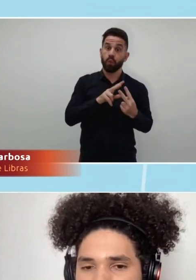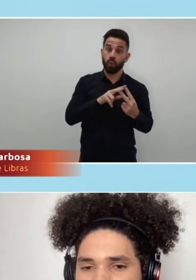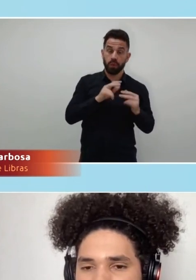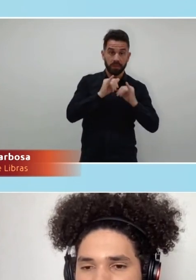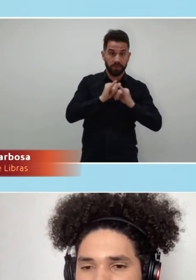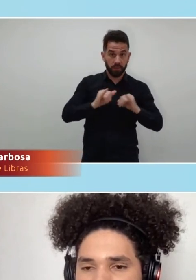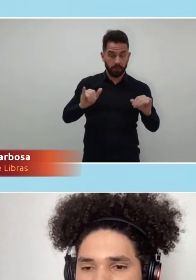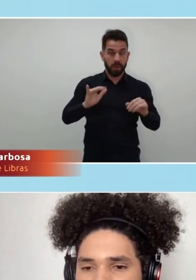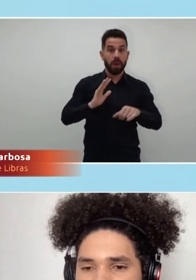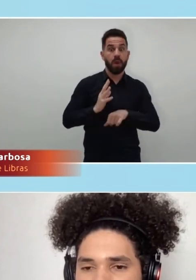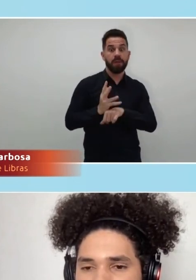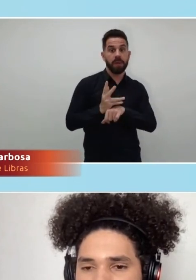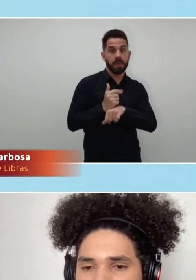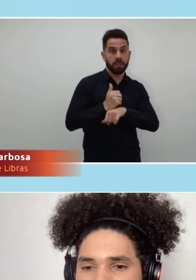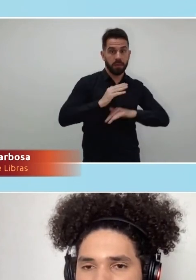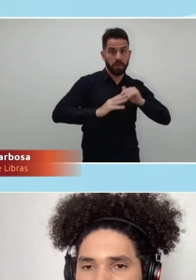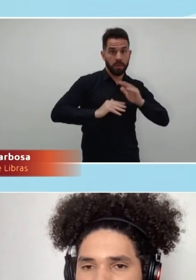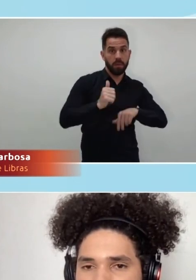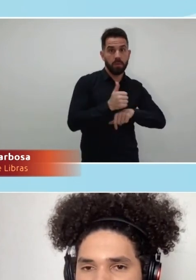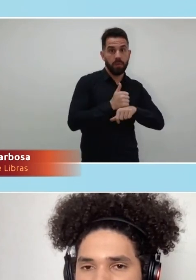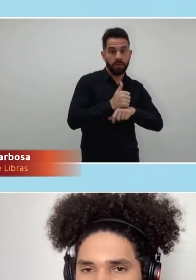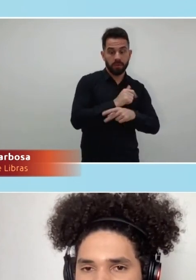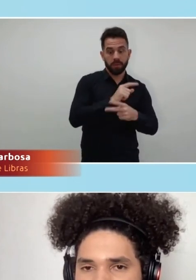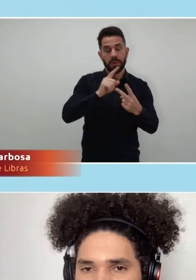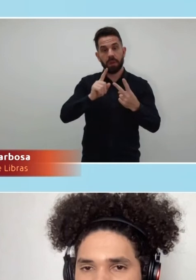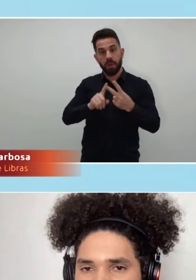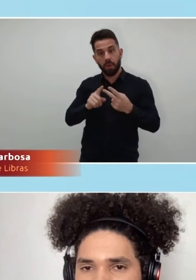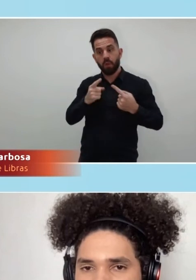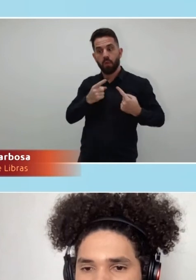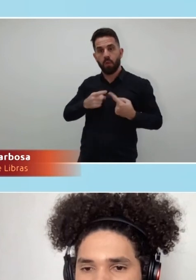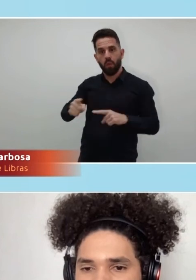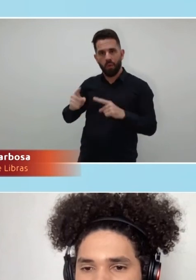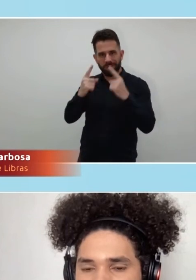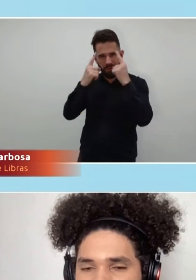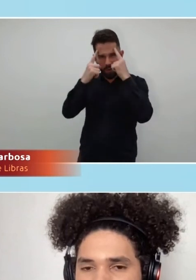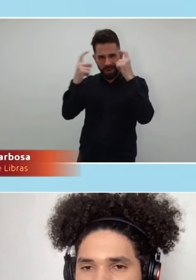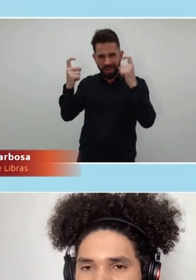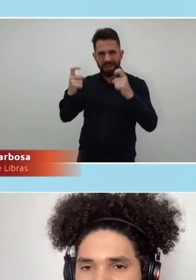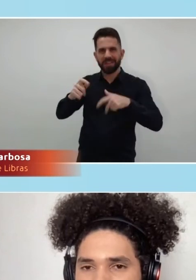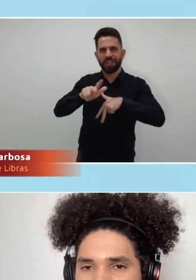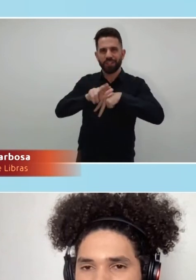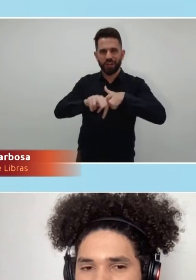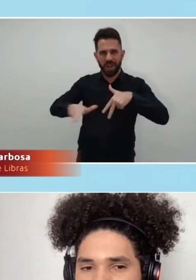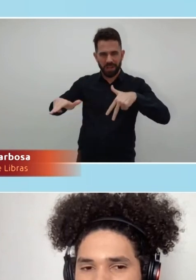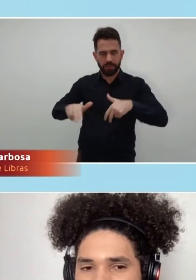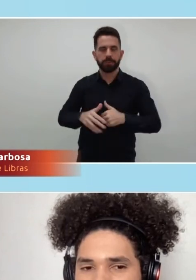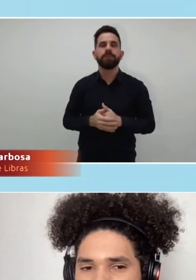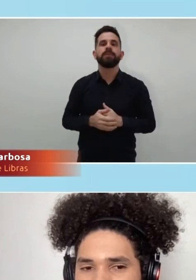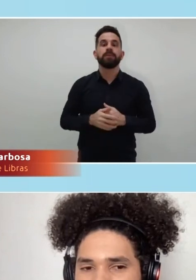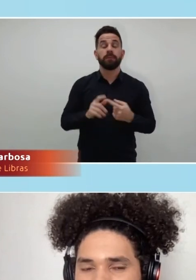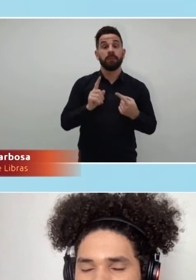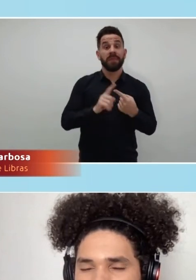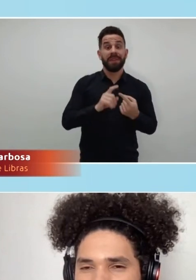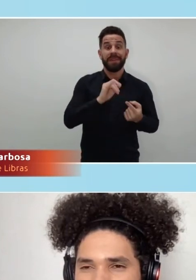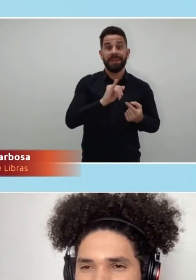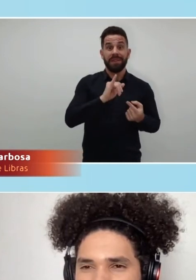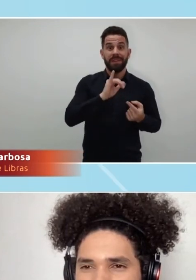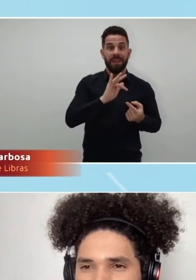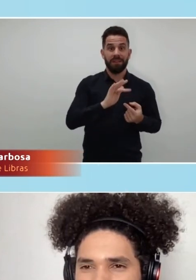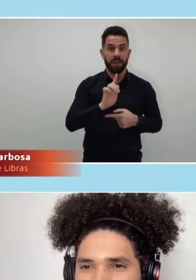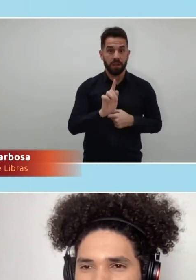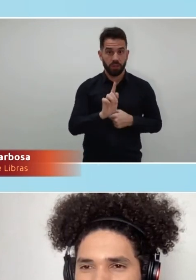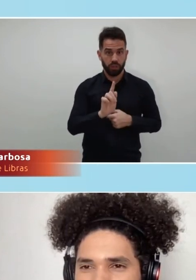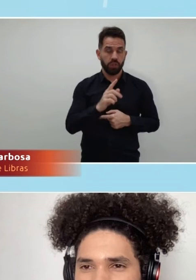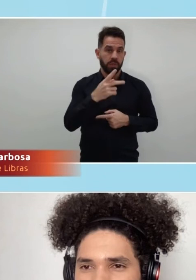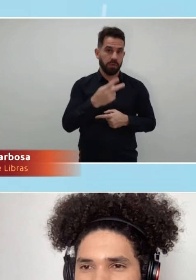qualificação profissional e outra sobre combate à violência de gênero. O Instituto Federal de Goiás abriu processo seletivo para o preenchimento de 31